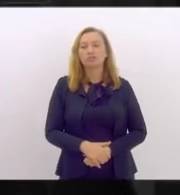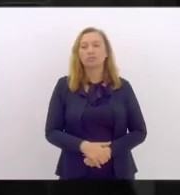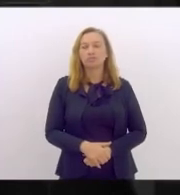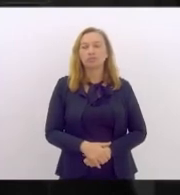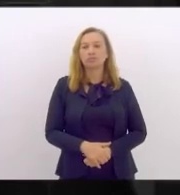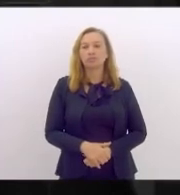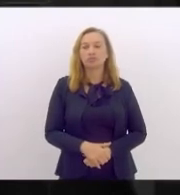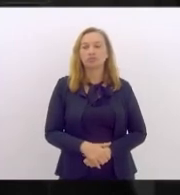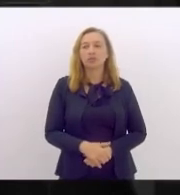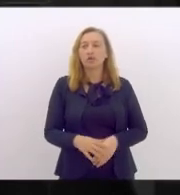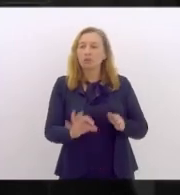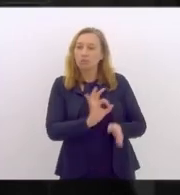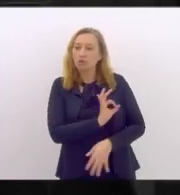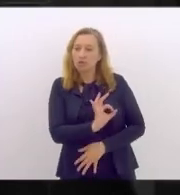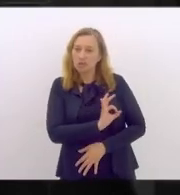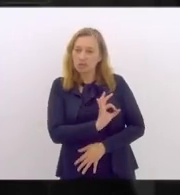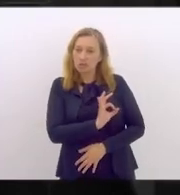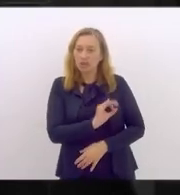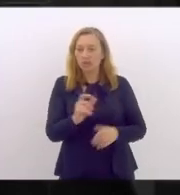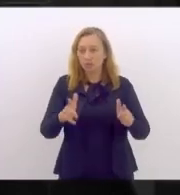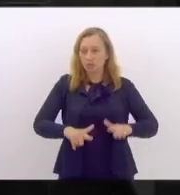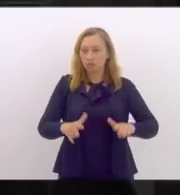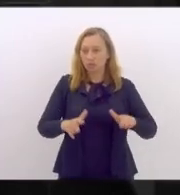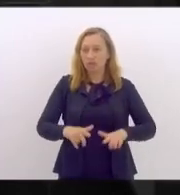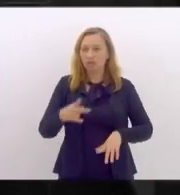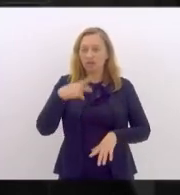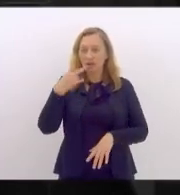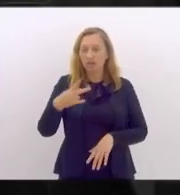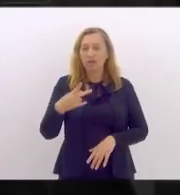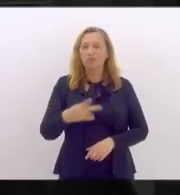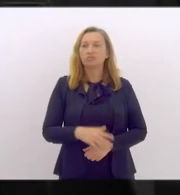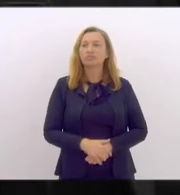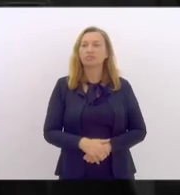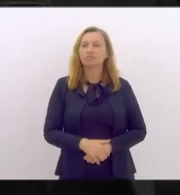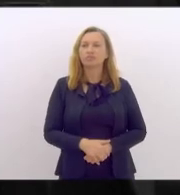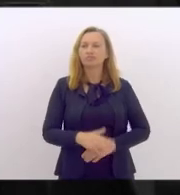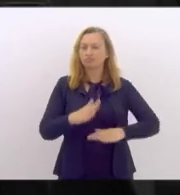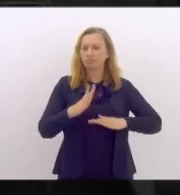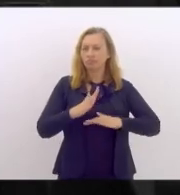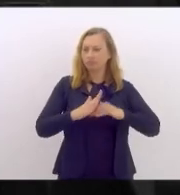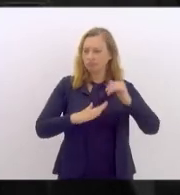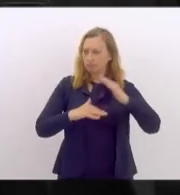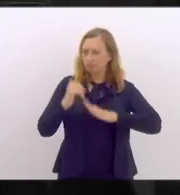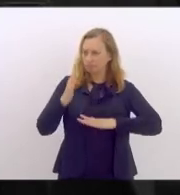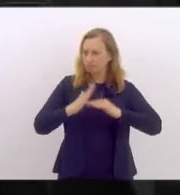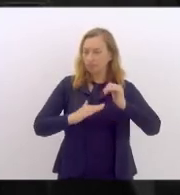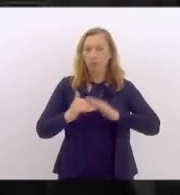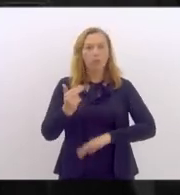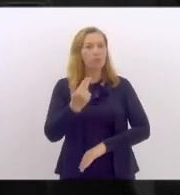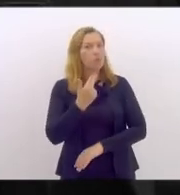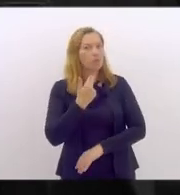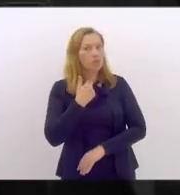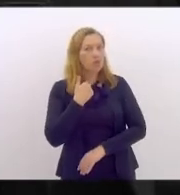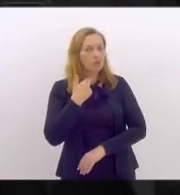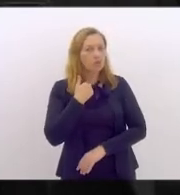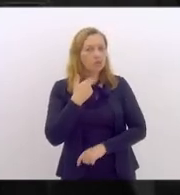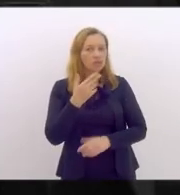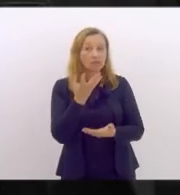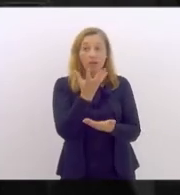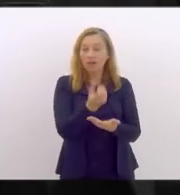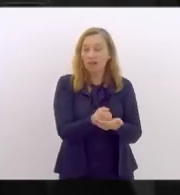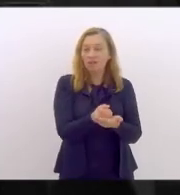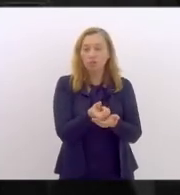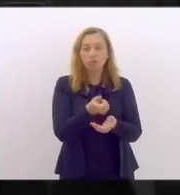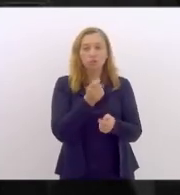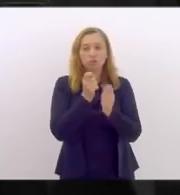policiais militares no local disseram que a polícia que é profissional não poderia estar ali gravando uma matéria